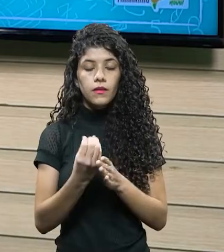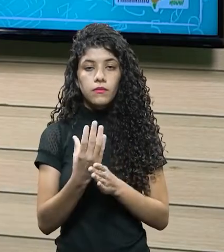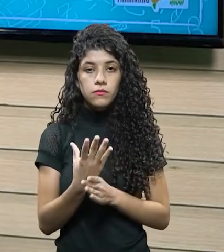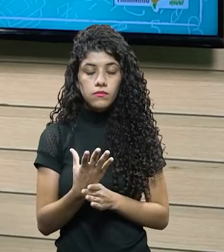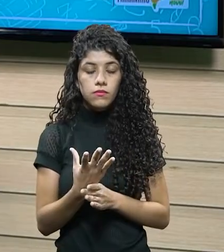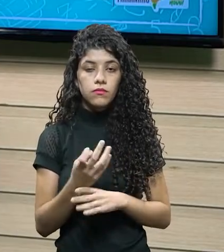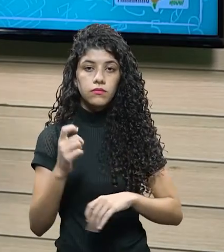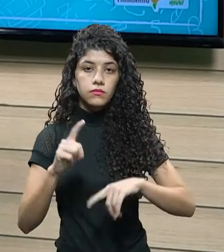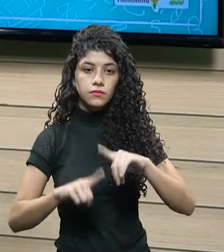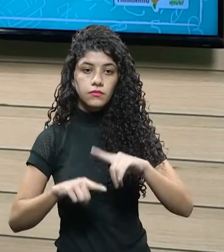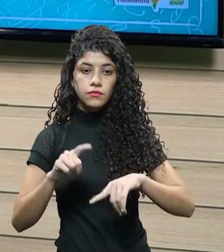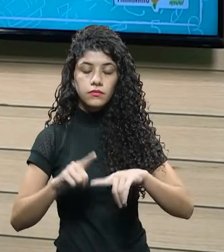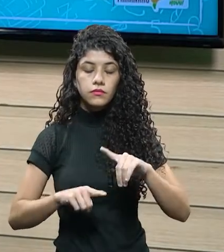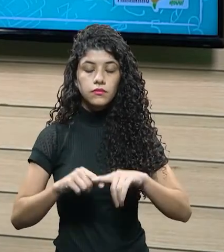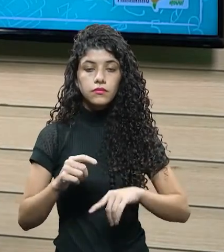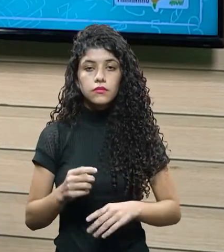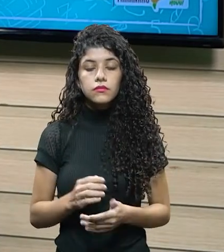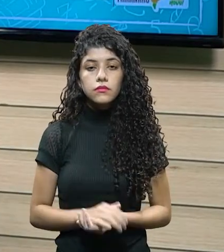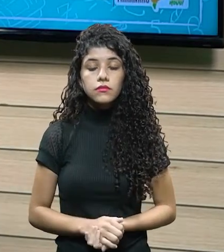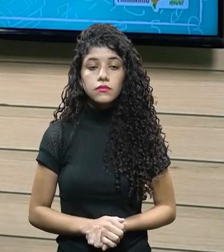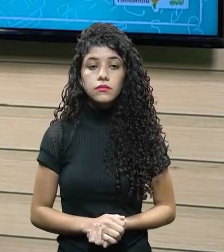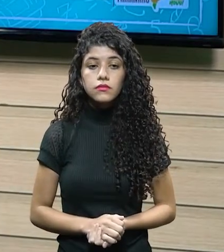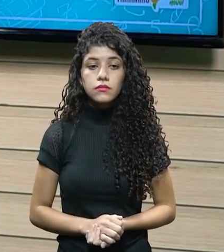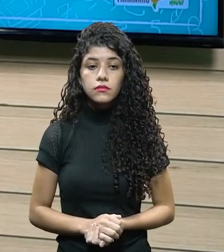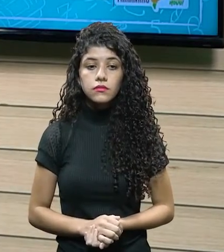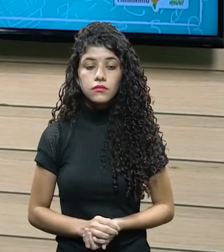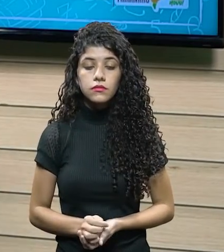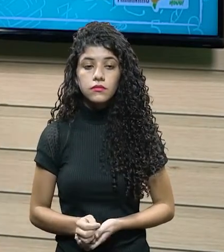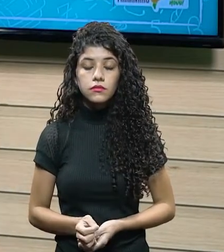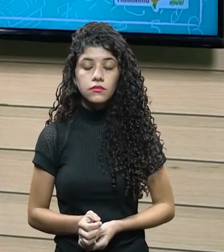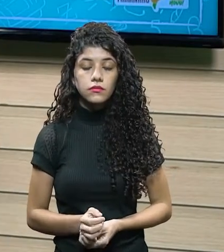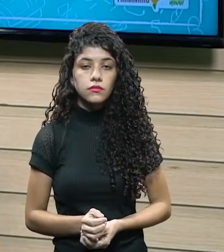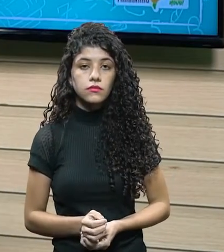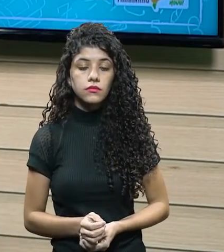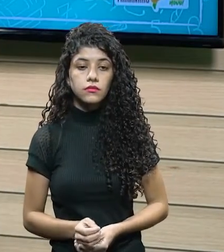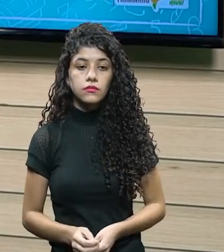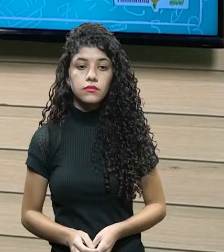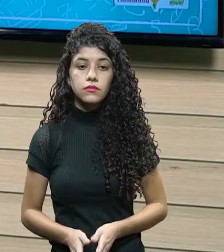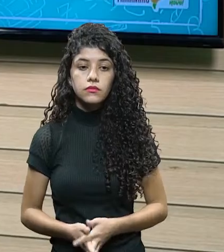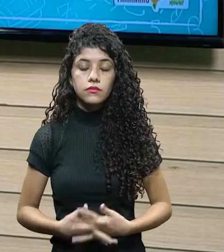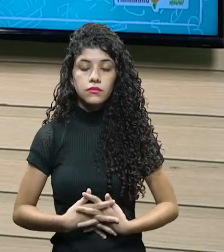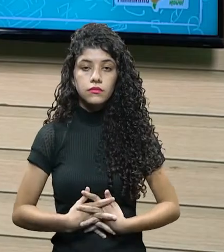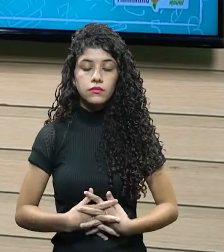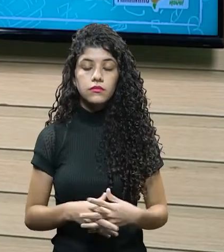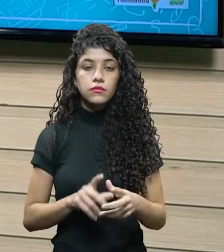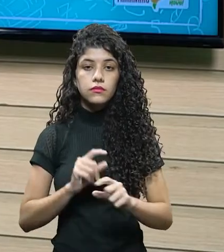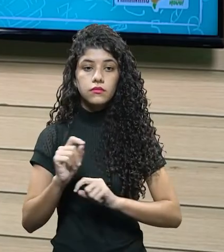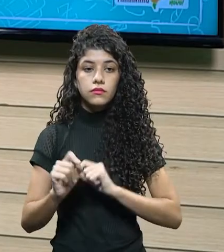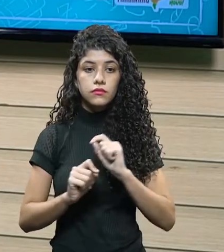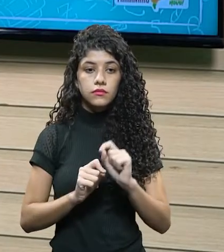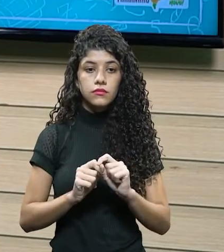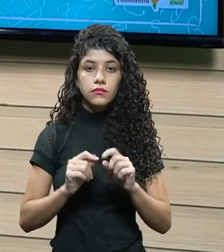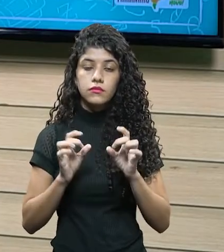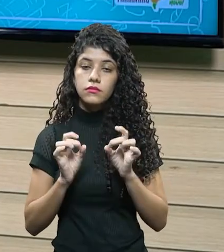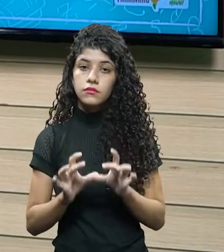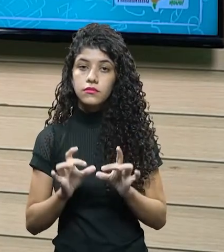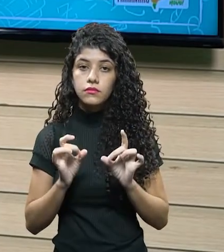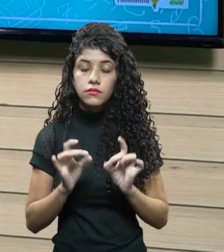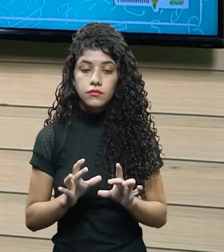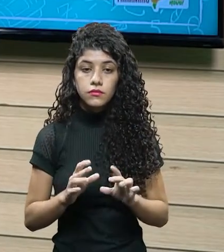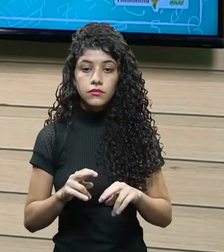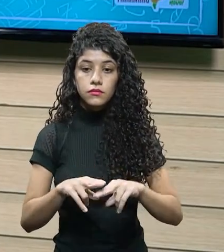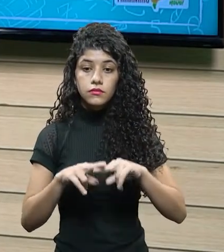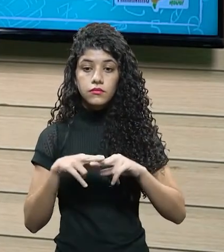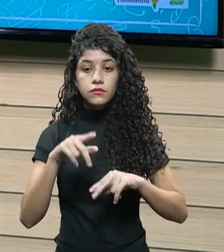fabricar determinado produto, para produzir, compensa referente às suas receitas de